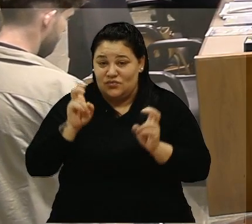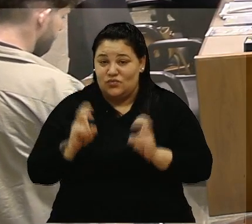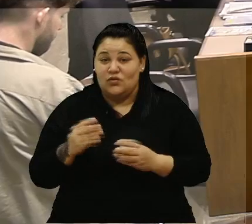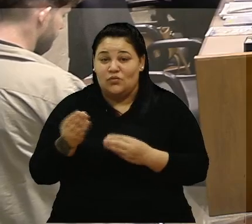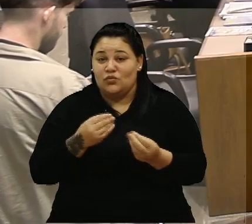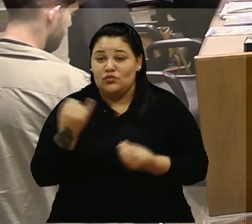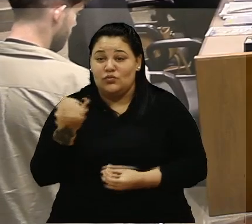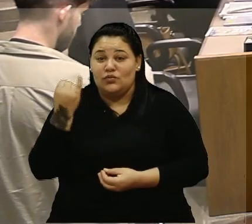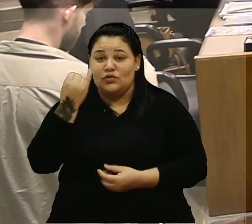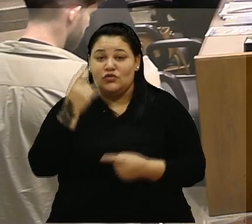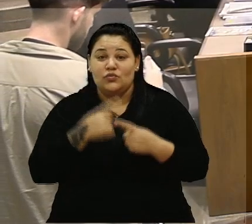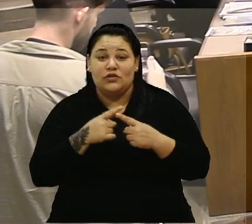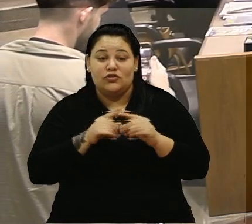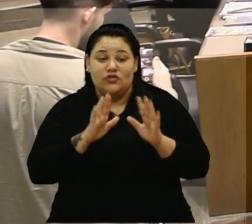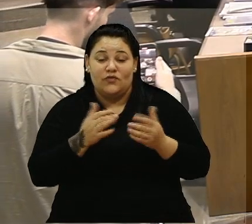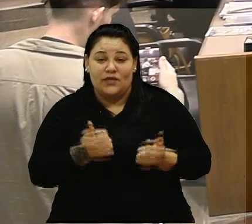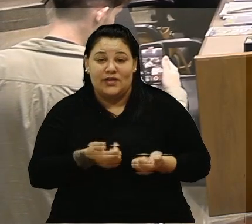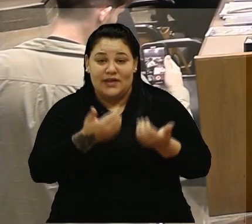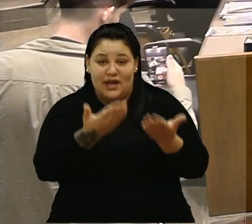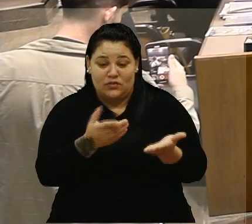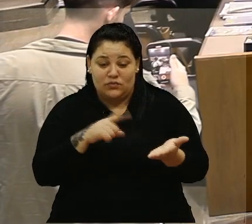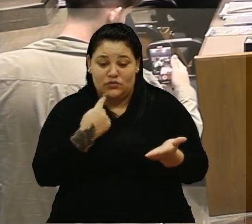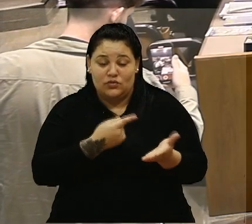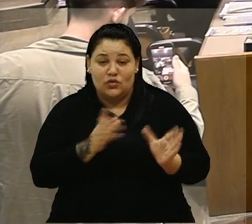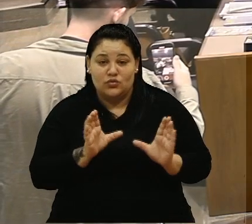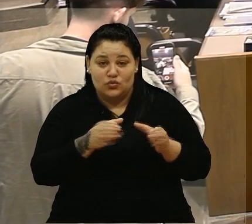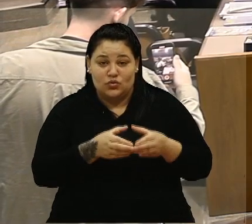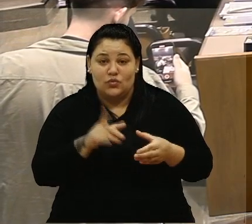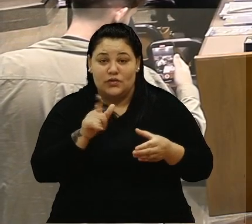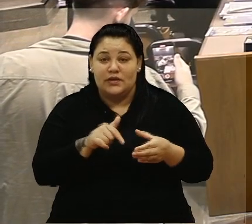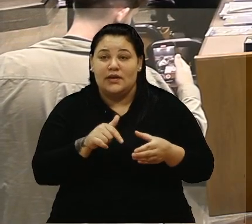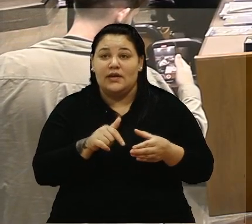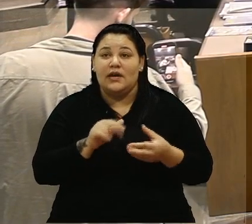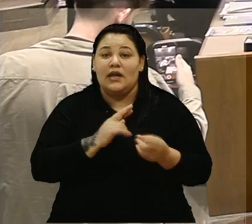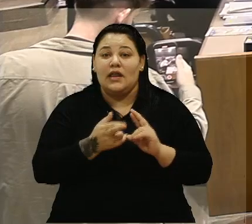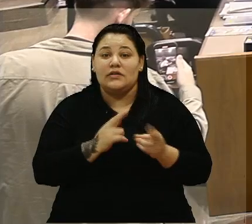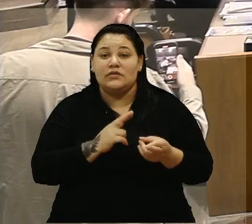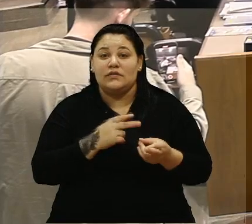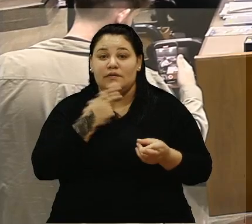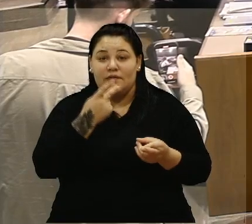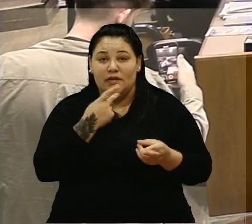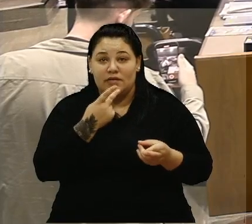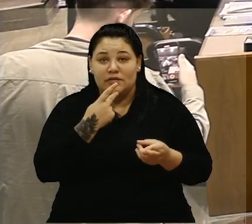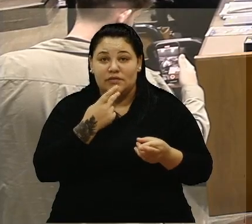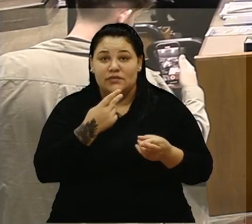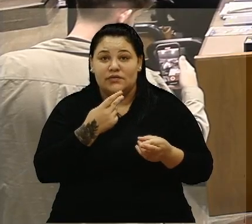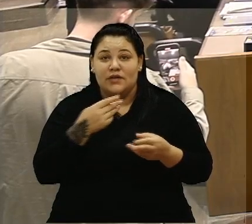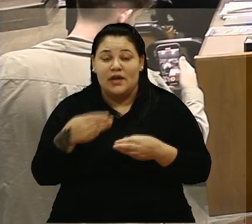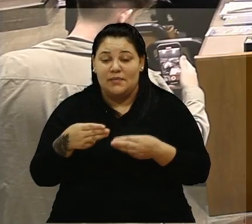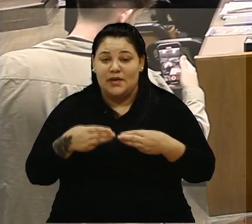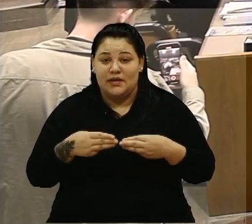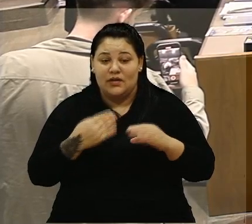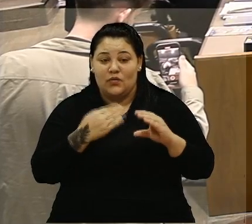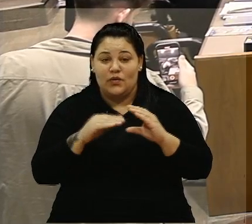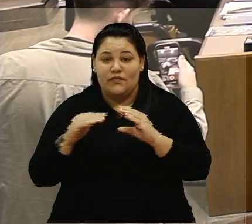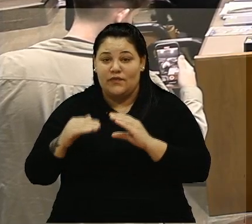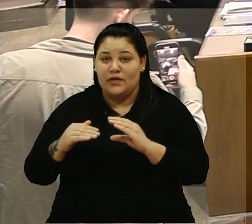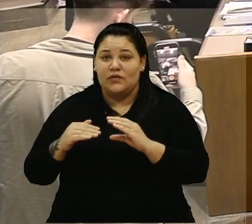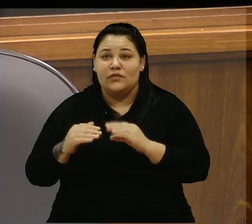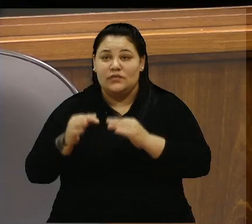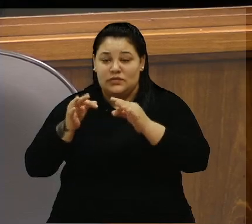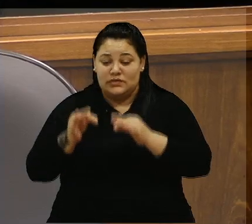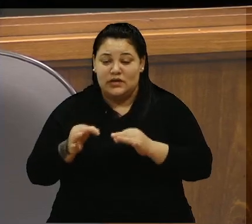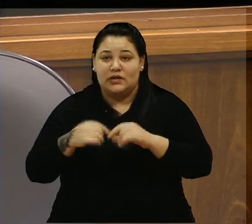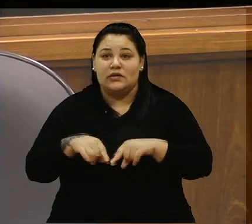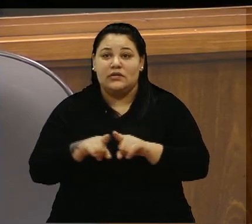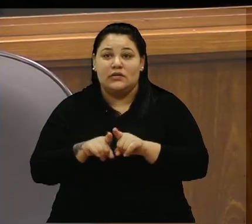foi trago pela nossa bancada, que é a questão das emendas, da destinação correta. O